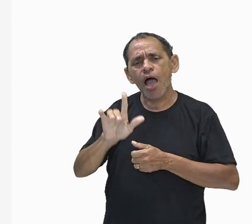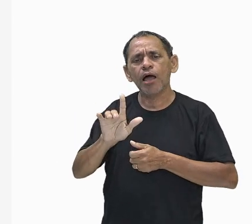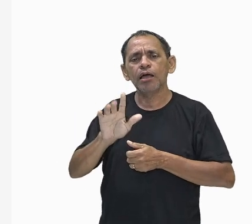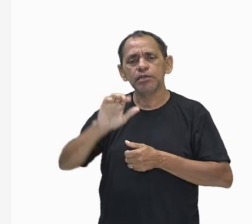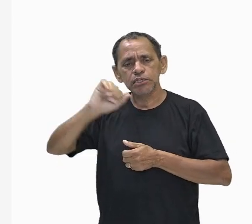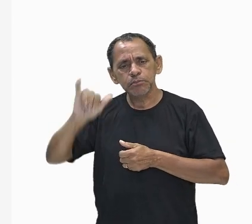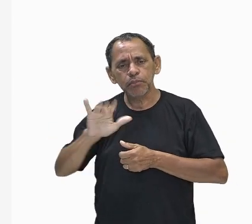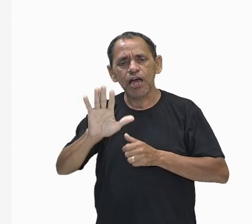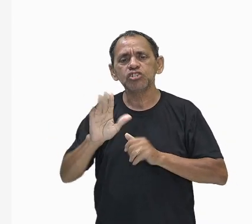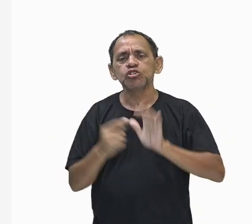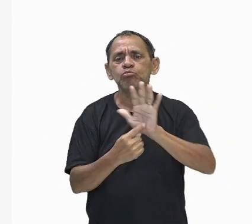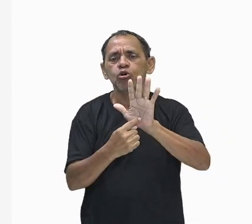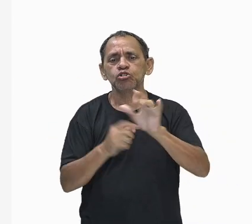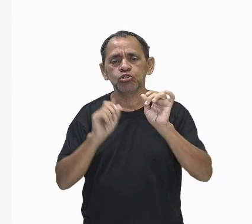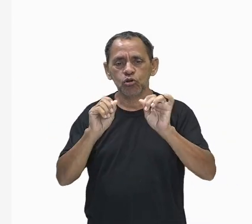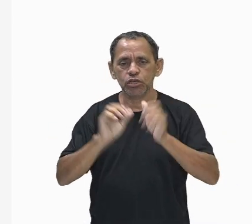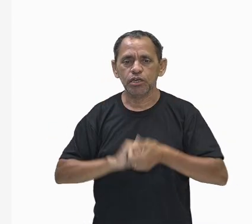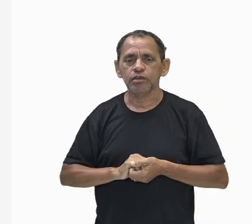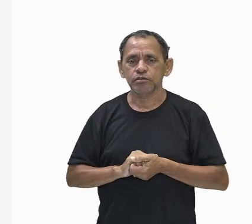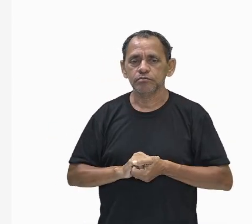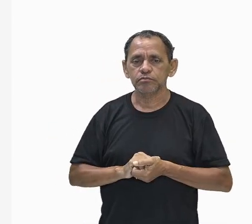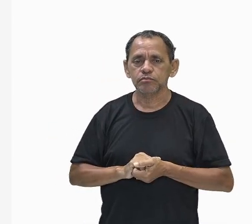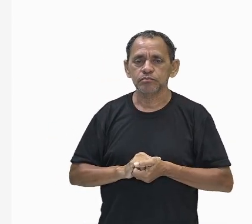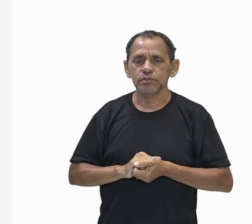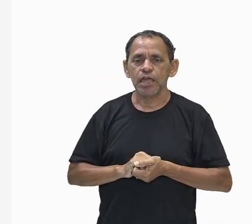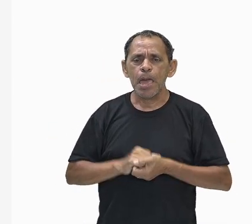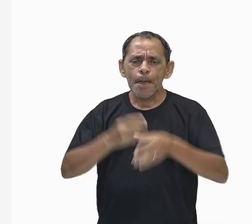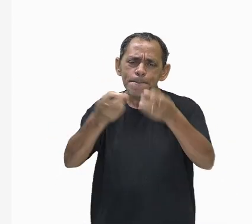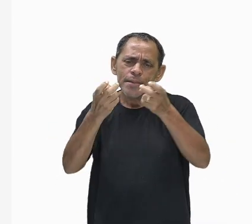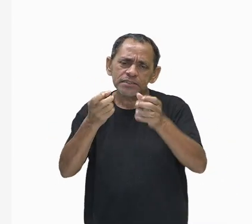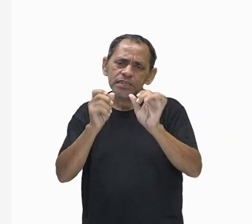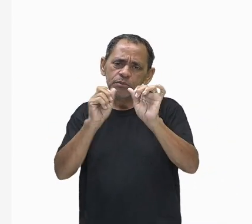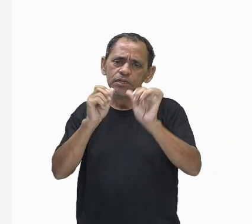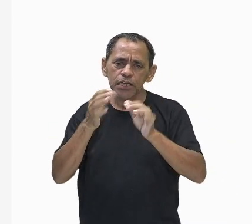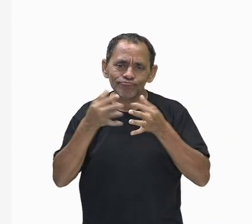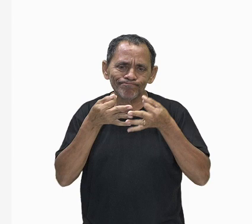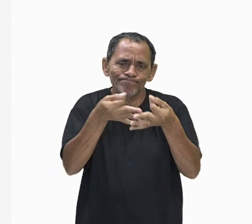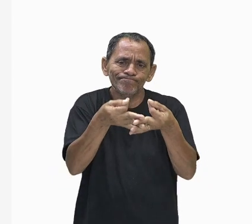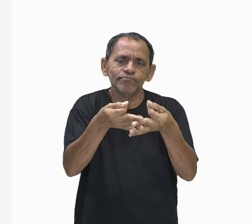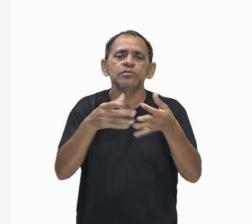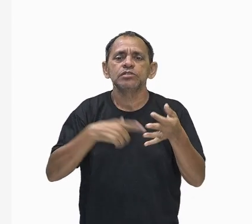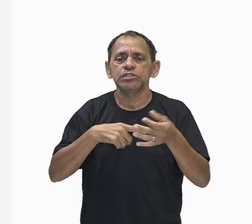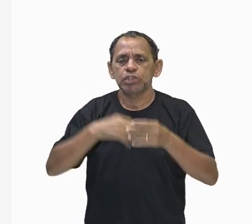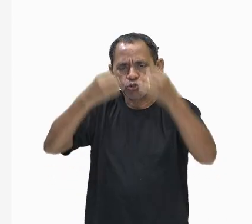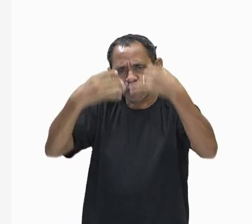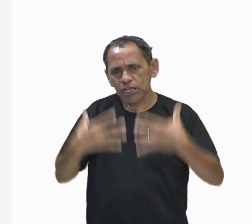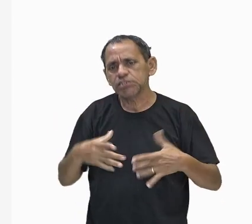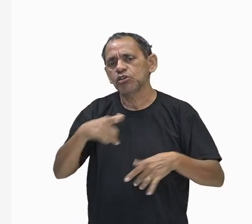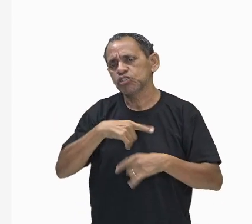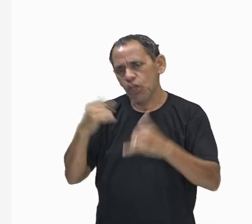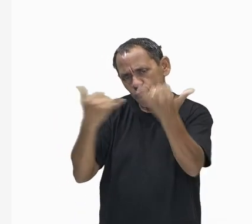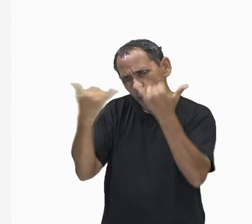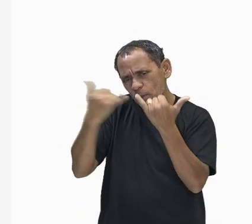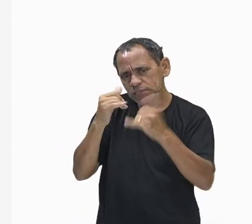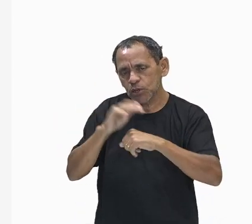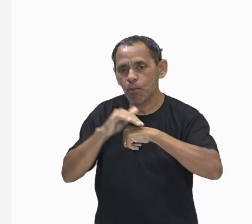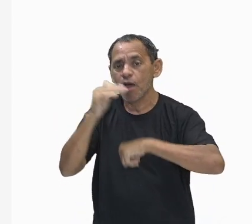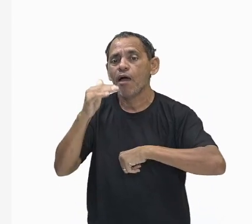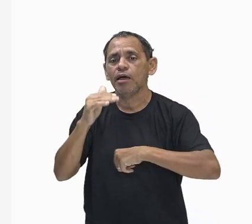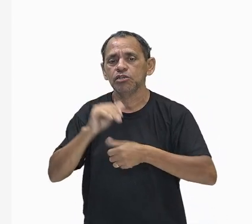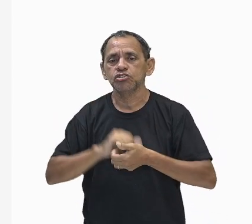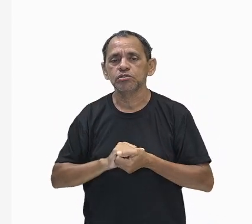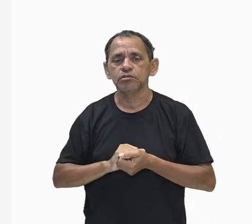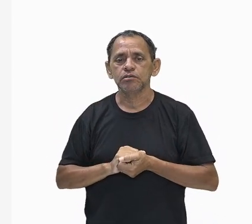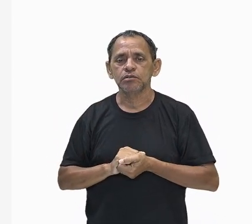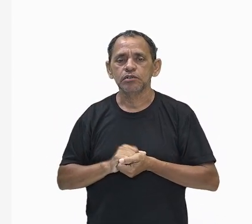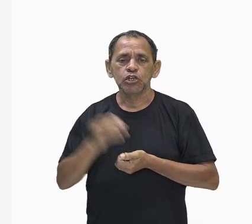Então, ouça com bastante atenção essa explicação, tem muita informação nessa imagem, mas vamos tentar